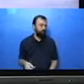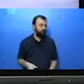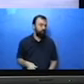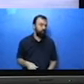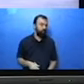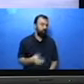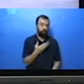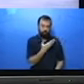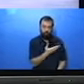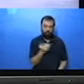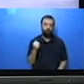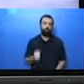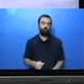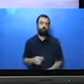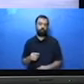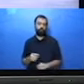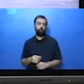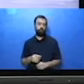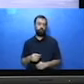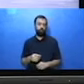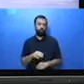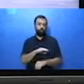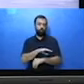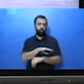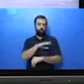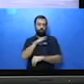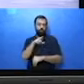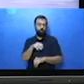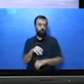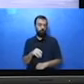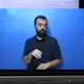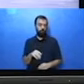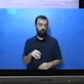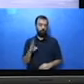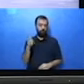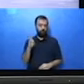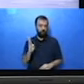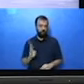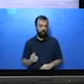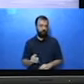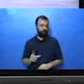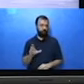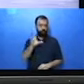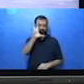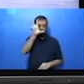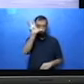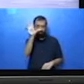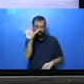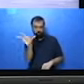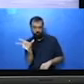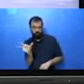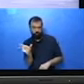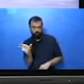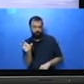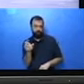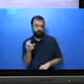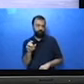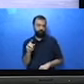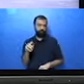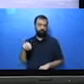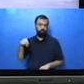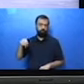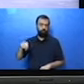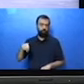Planalto brasileiro é a porção central do Brasil até o Nordeste, Leste, Sudeste e Sul